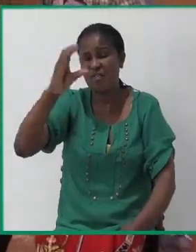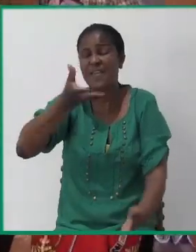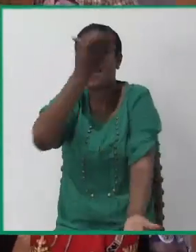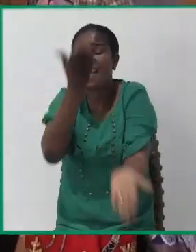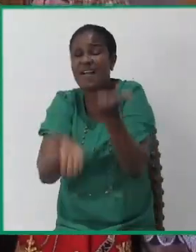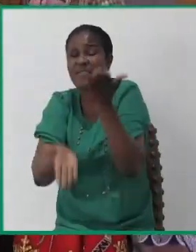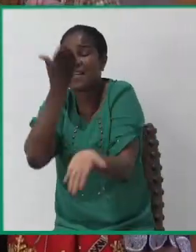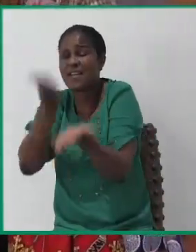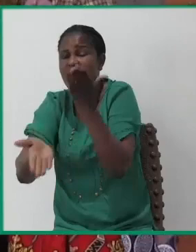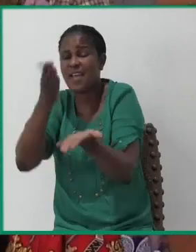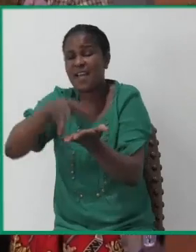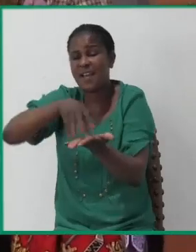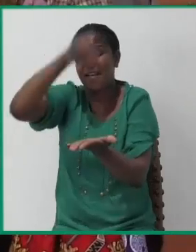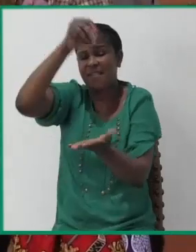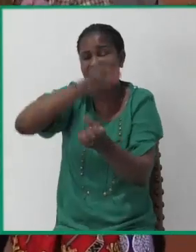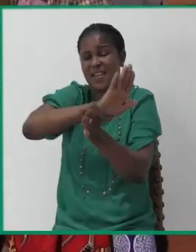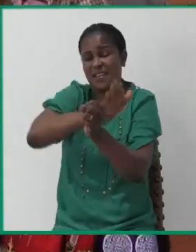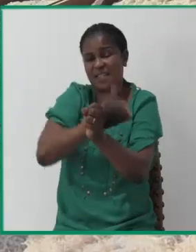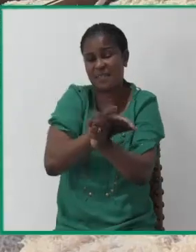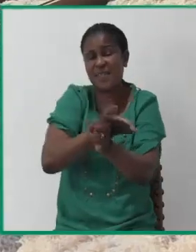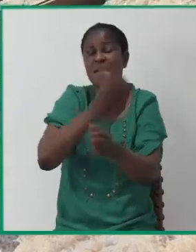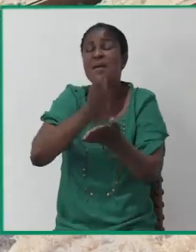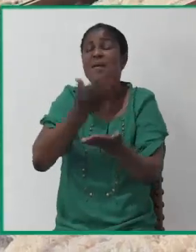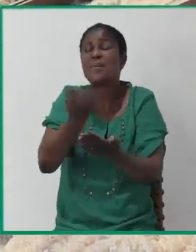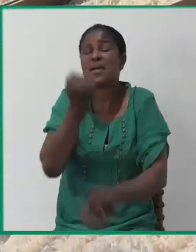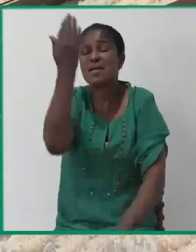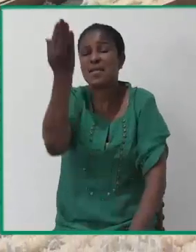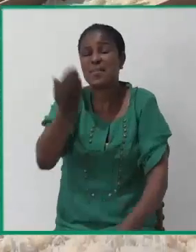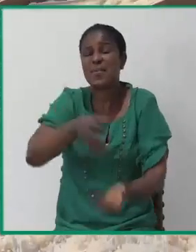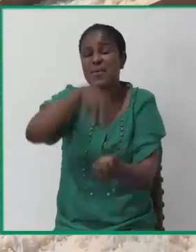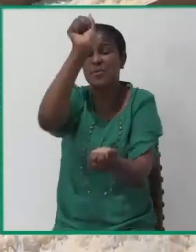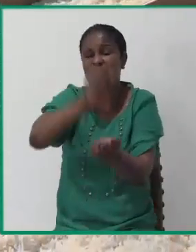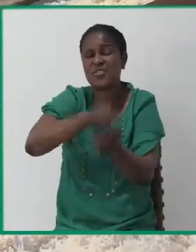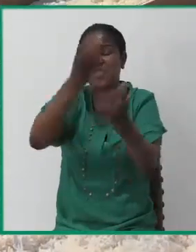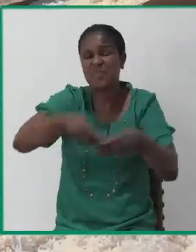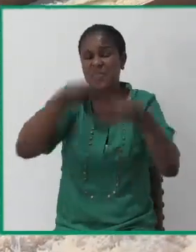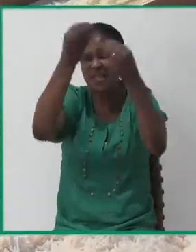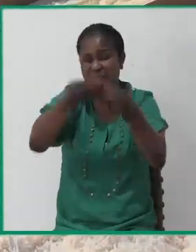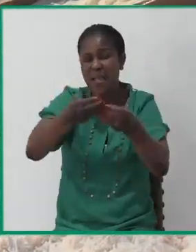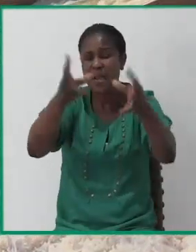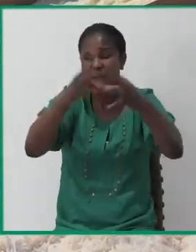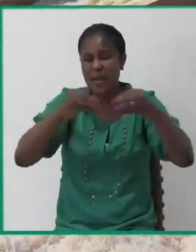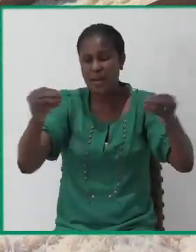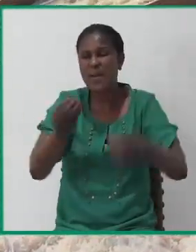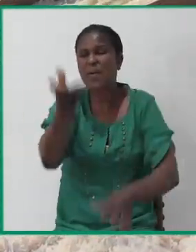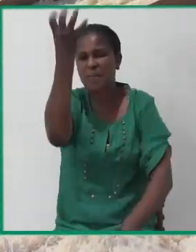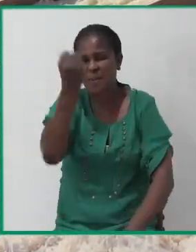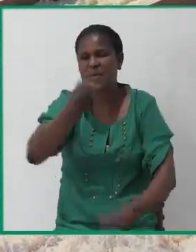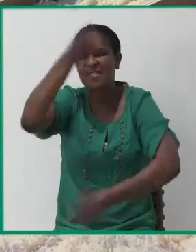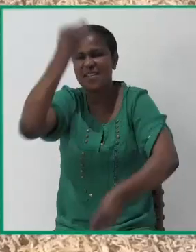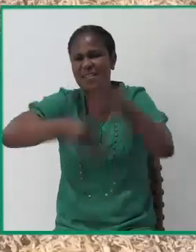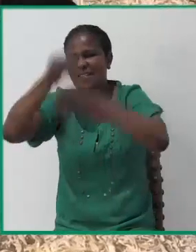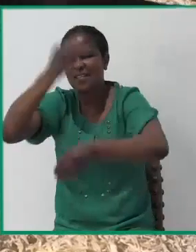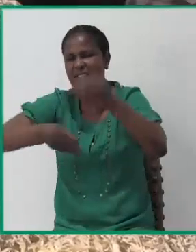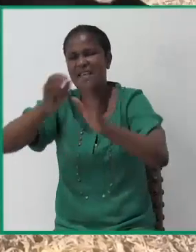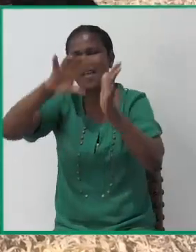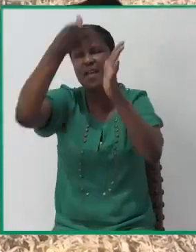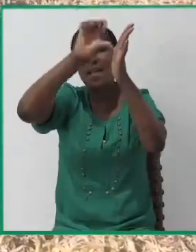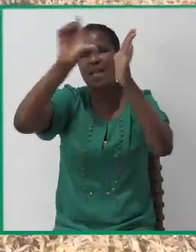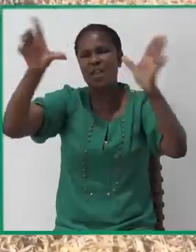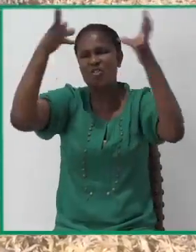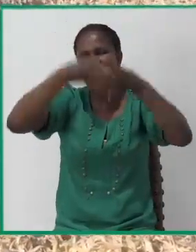Josina Machel, de modo a conferir-lhe a certificação necessária para que o produto possa ser comercializado nos supermercados ou